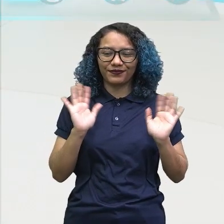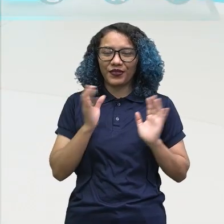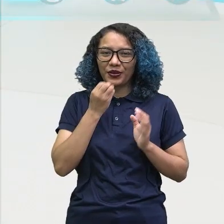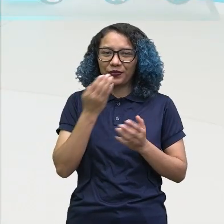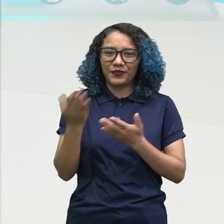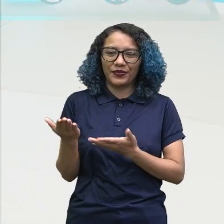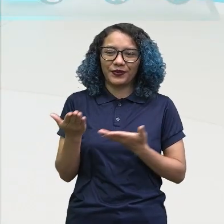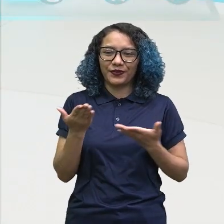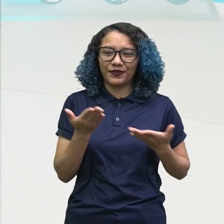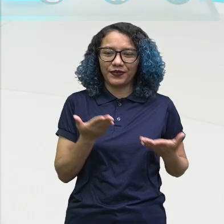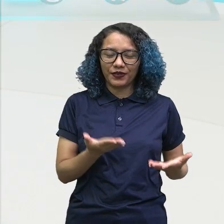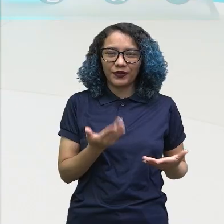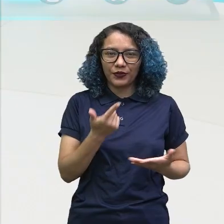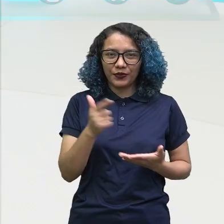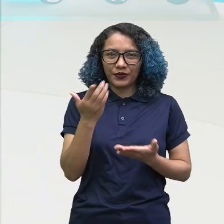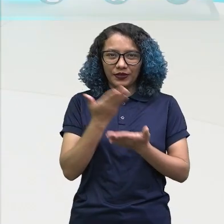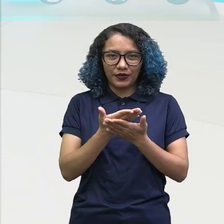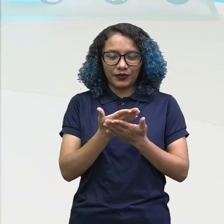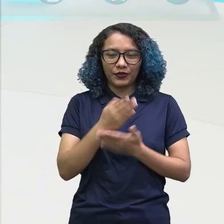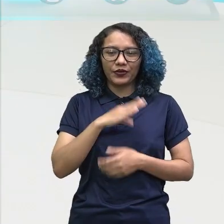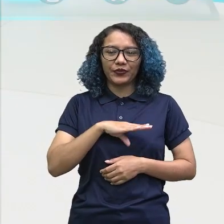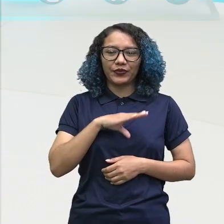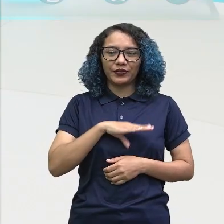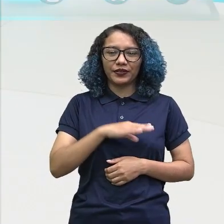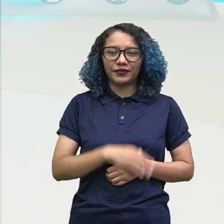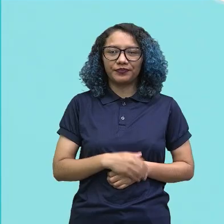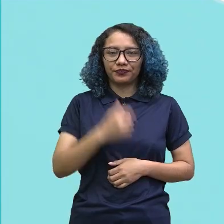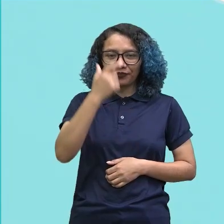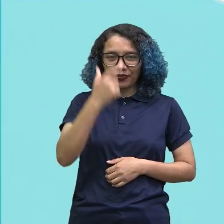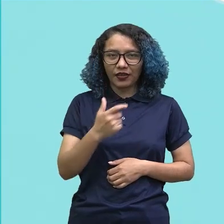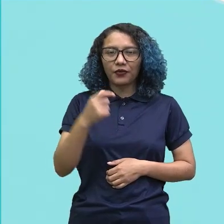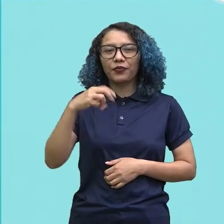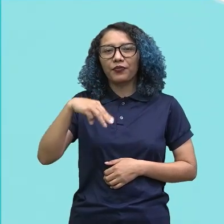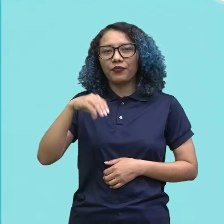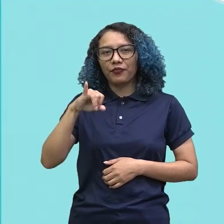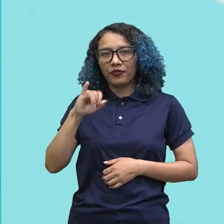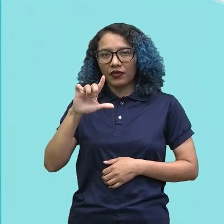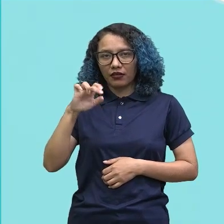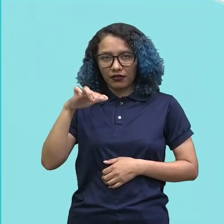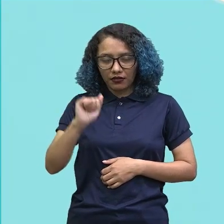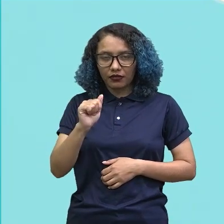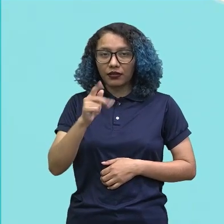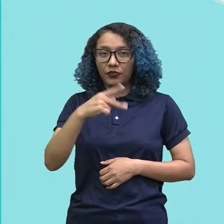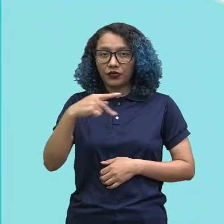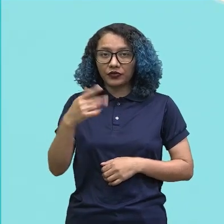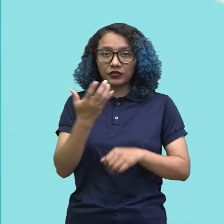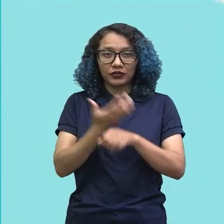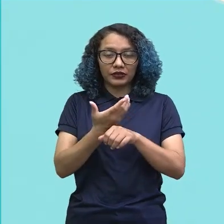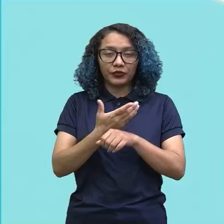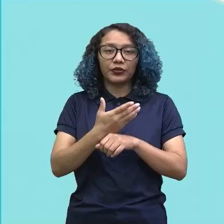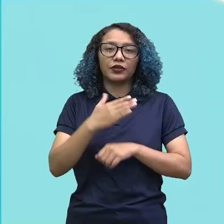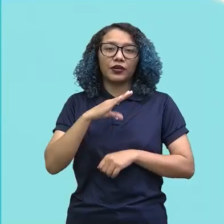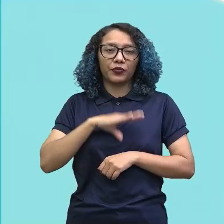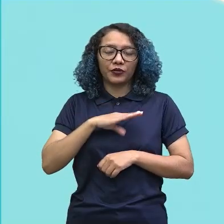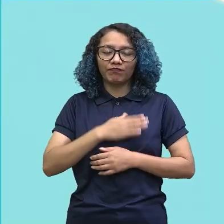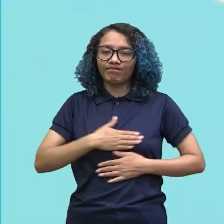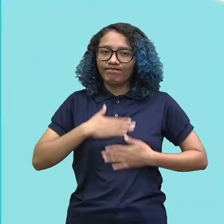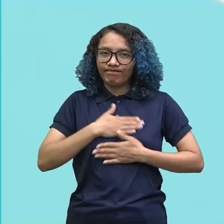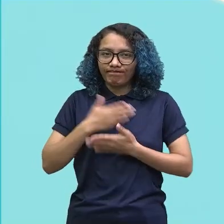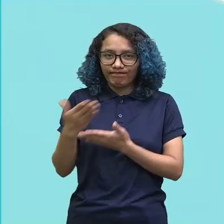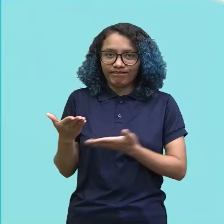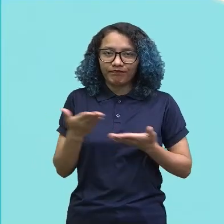alunos, sejam bem-vindos a mais uma aula de língua portuguesa. Eu sou Milena Marães, professora de língua portuguesa, e é um prazer tê-los